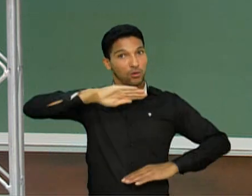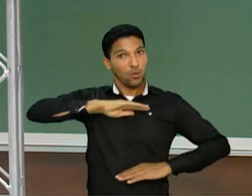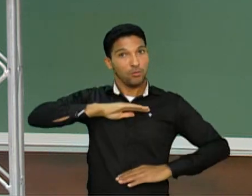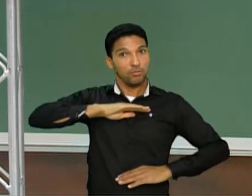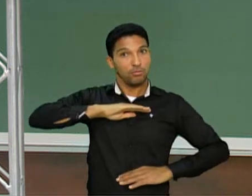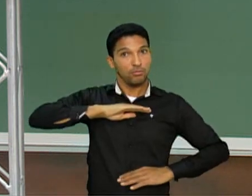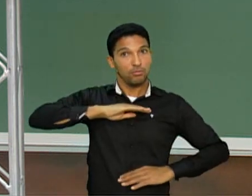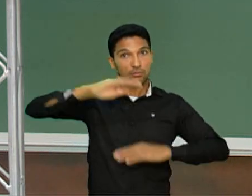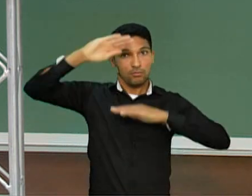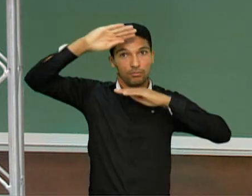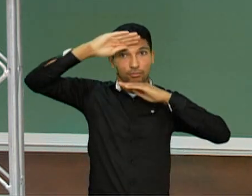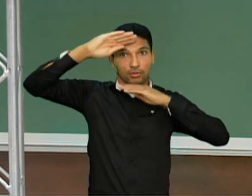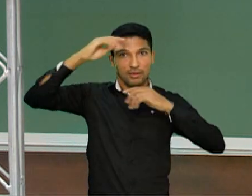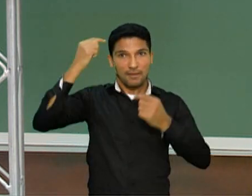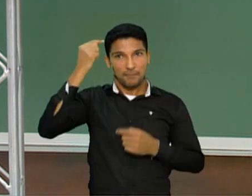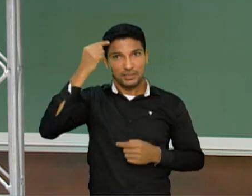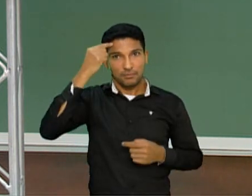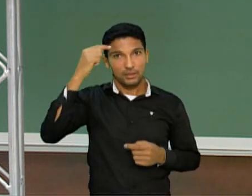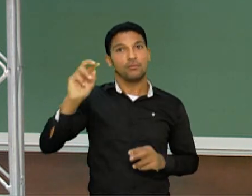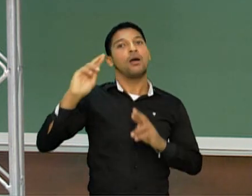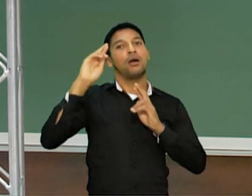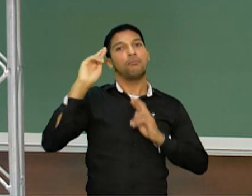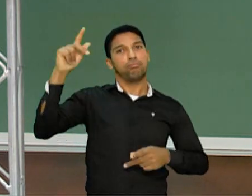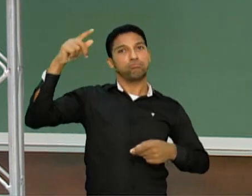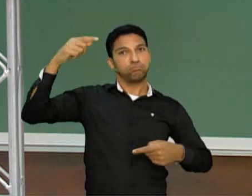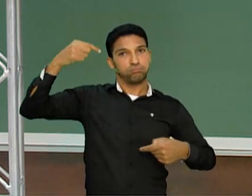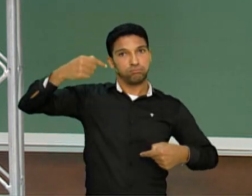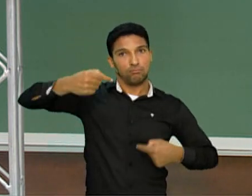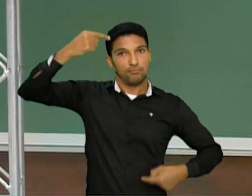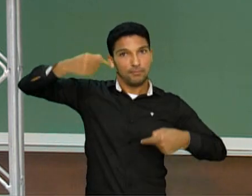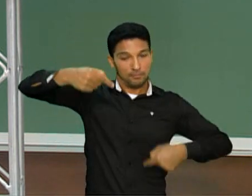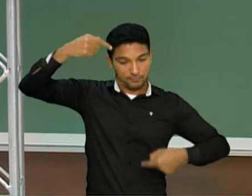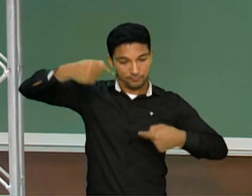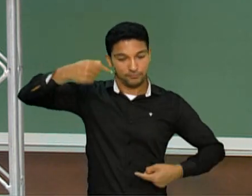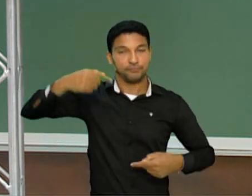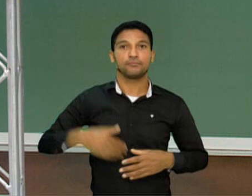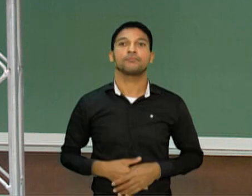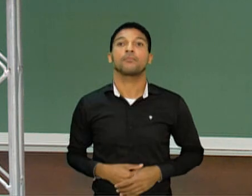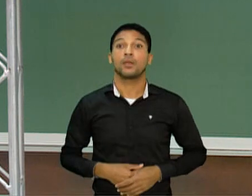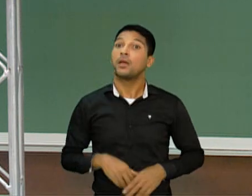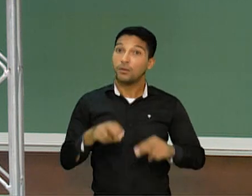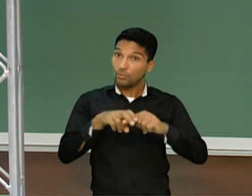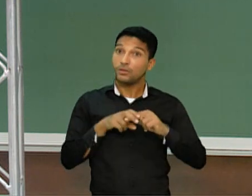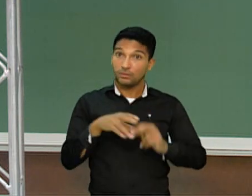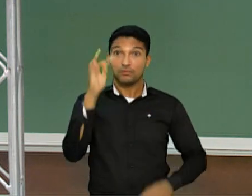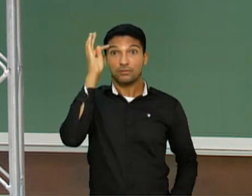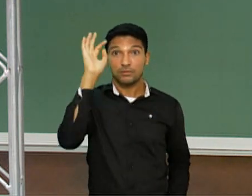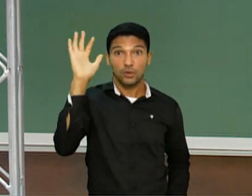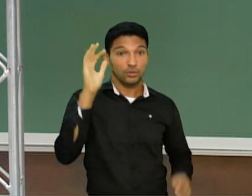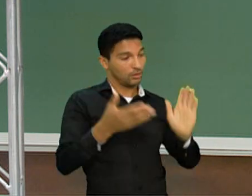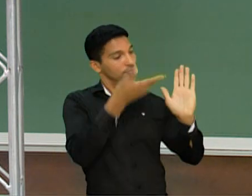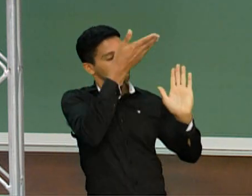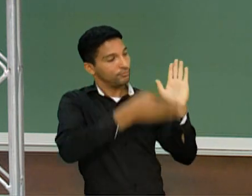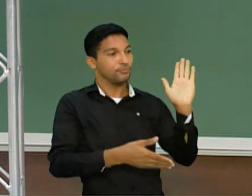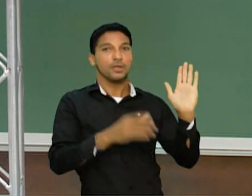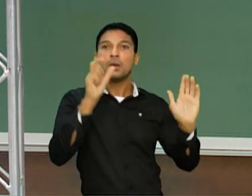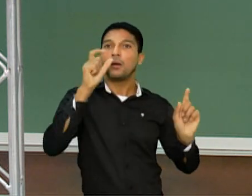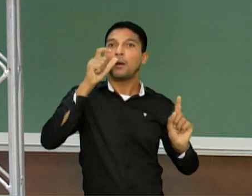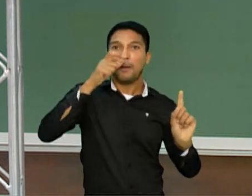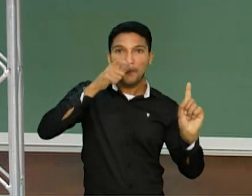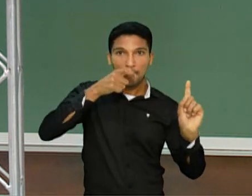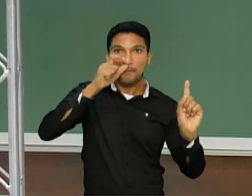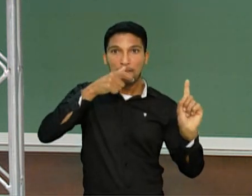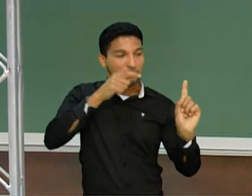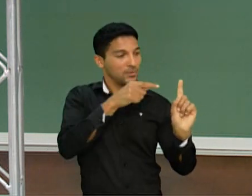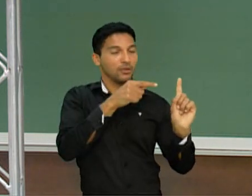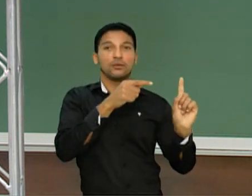vai investigar os escritos do Descartes e quando a gente vai afirmar a sua própria filosofia. Então, para o Descartes, se